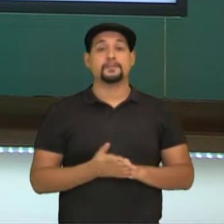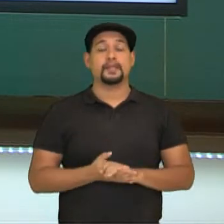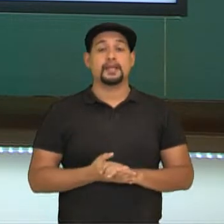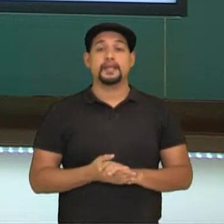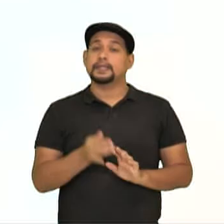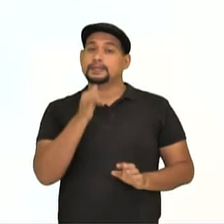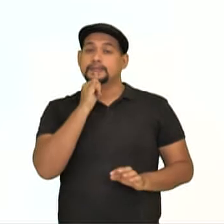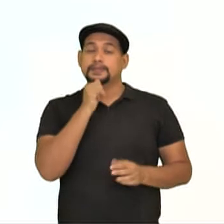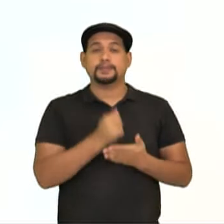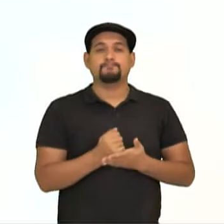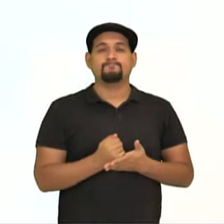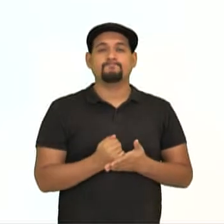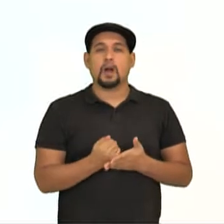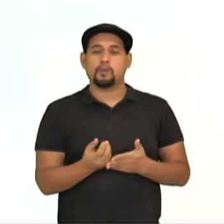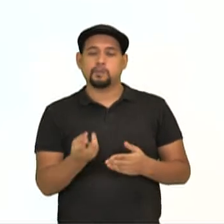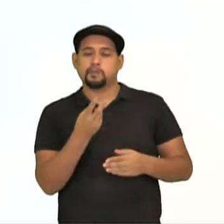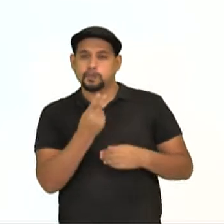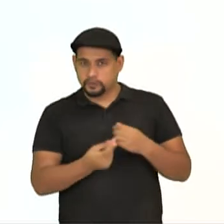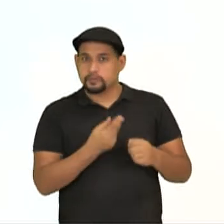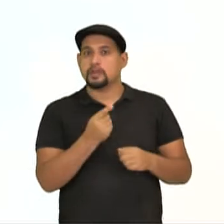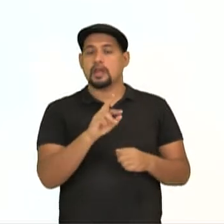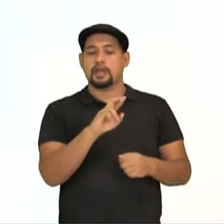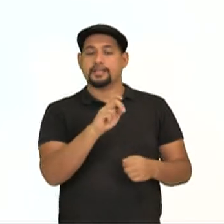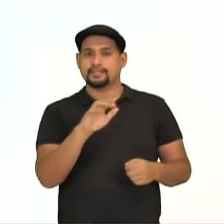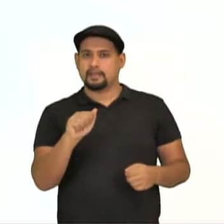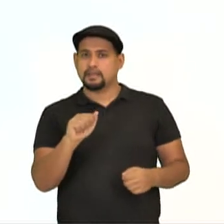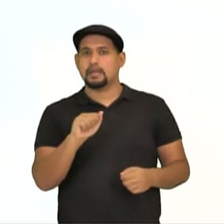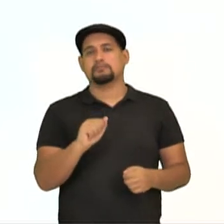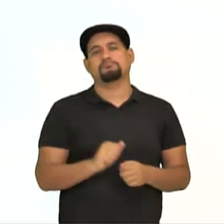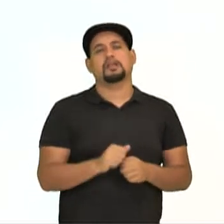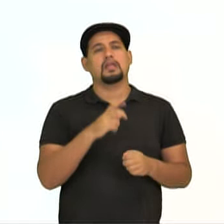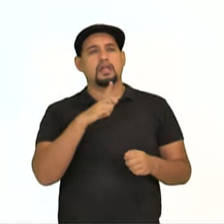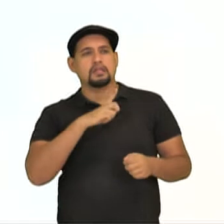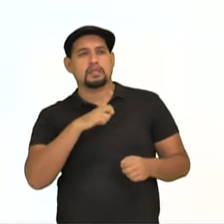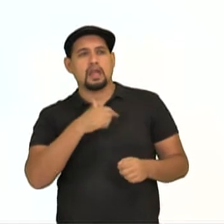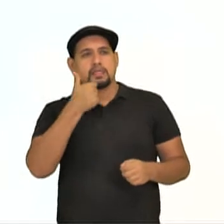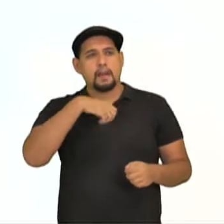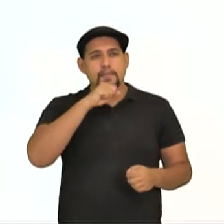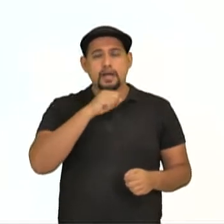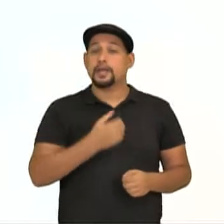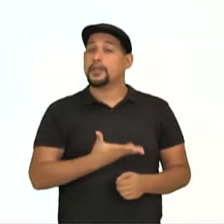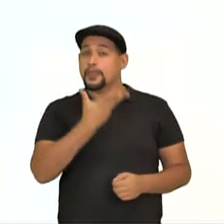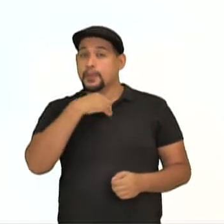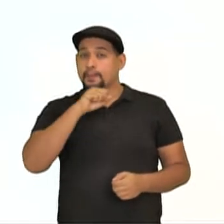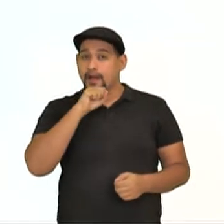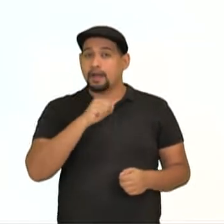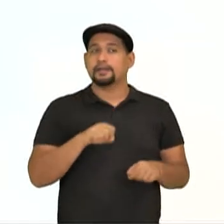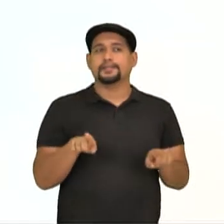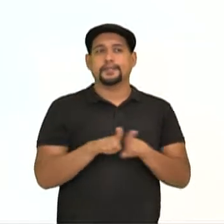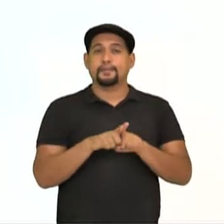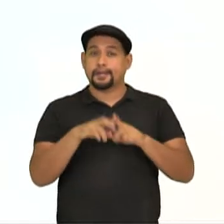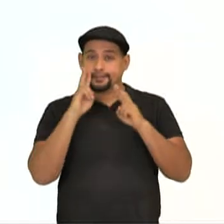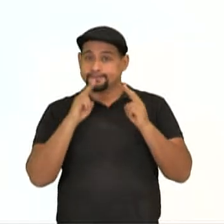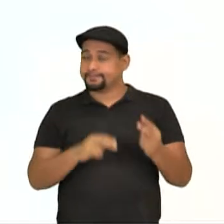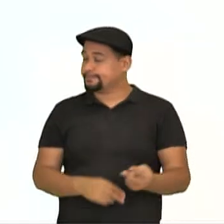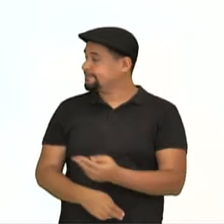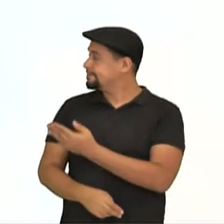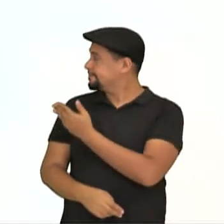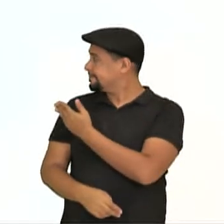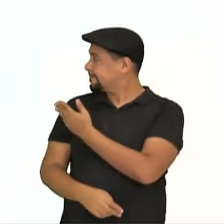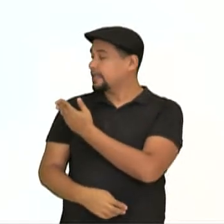receitas aqui, da Michele, a mãe, 2.200, do Eduardo, 1.900, o total, então,